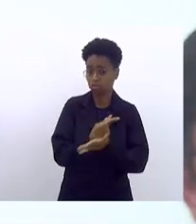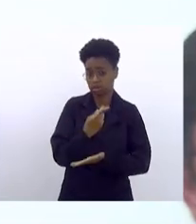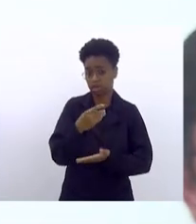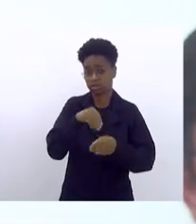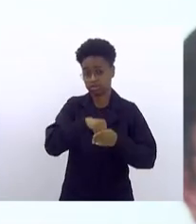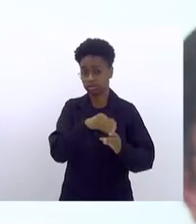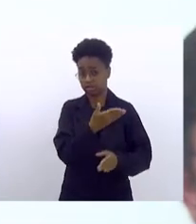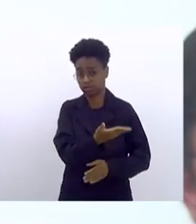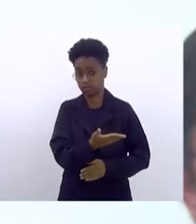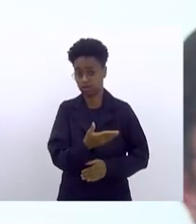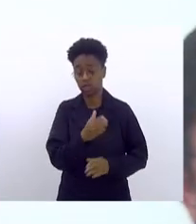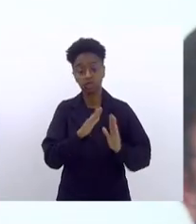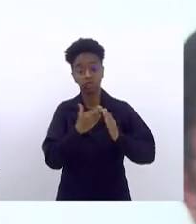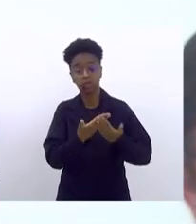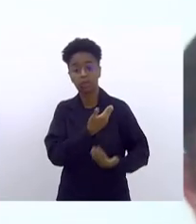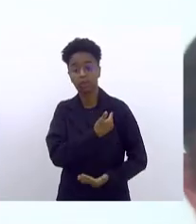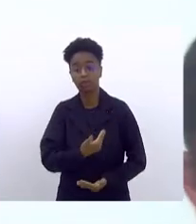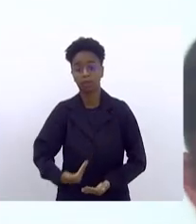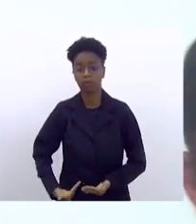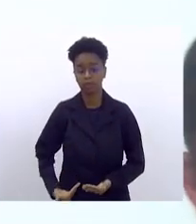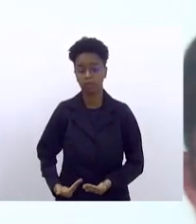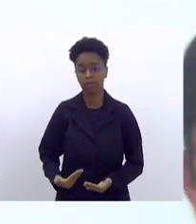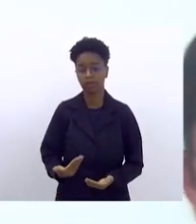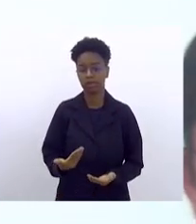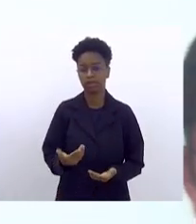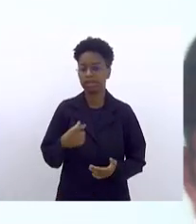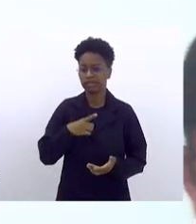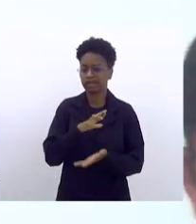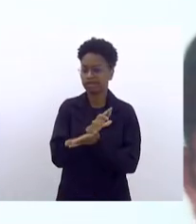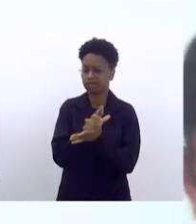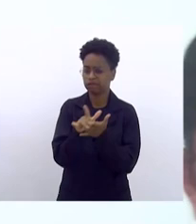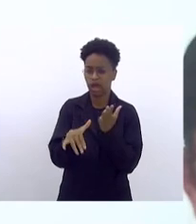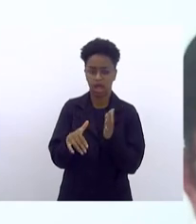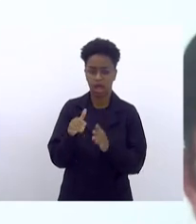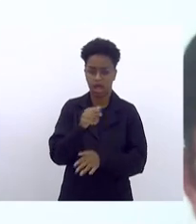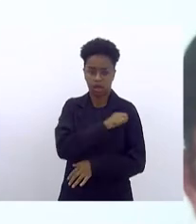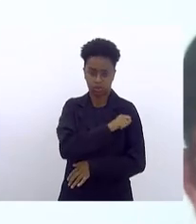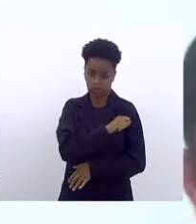é uma escola pública que muitos alunos do nosso interior